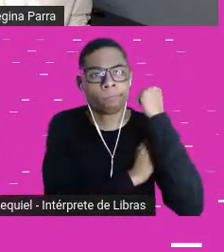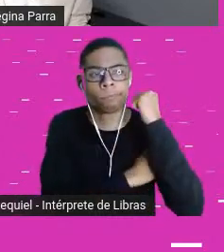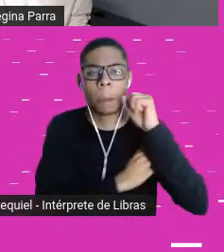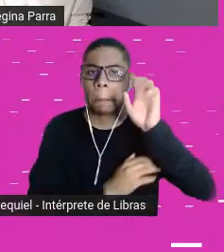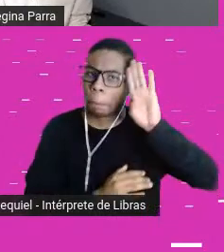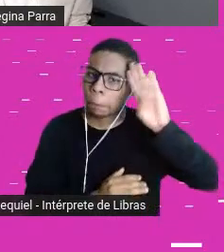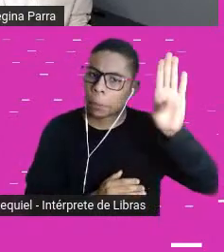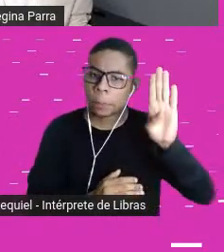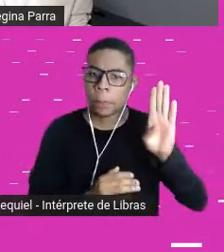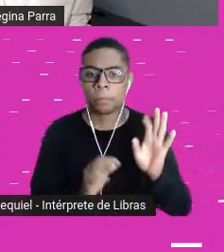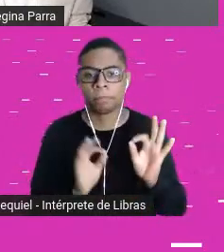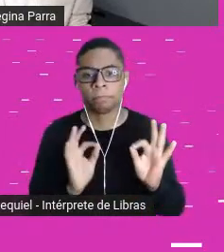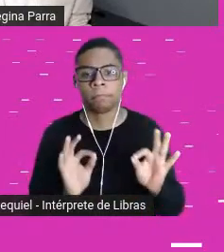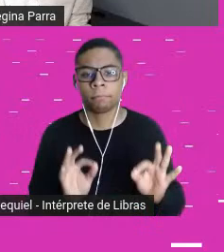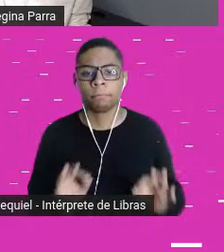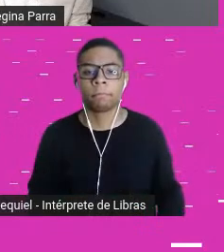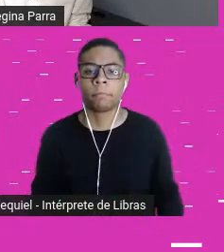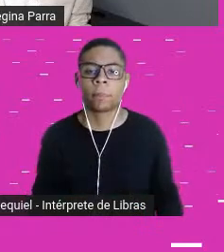certeza.